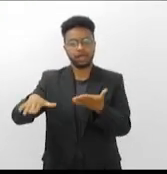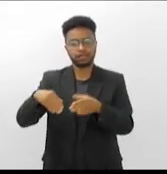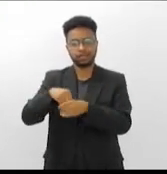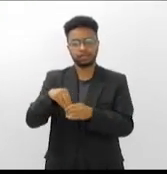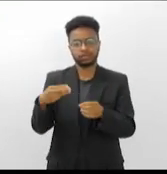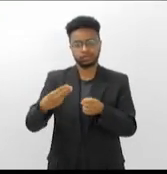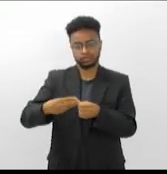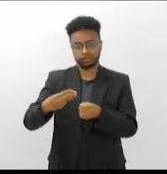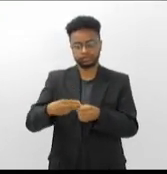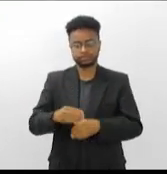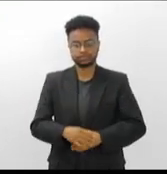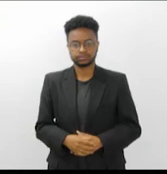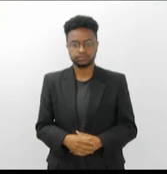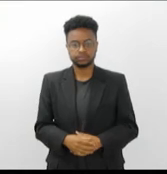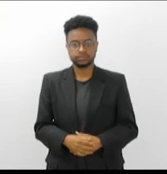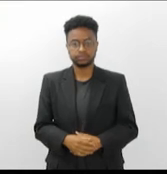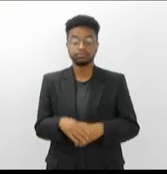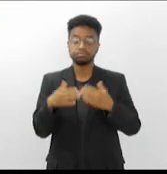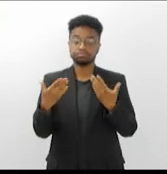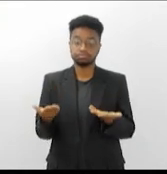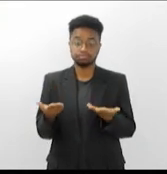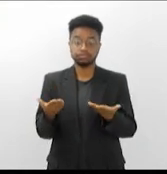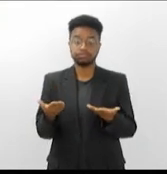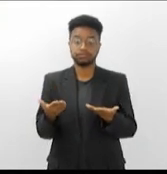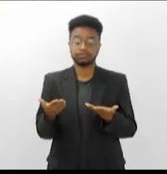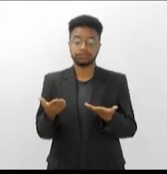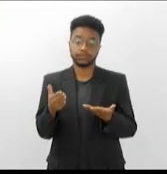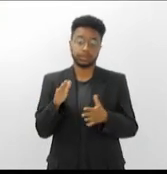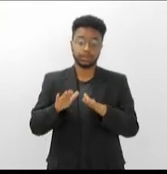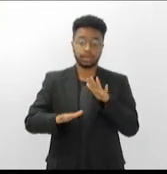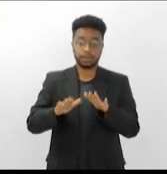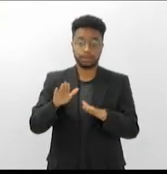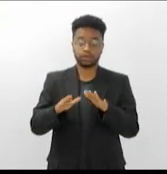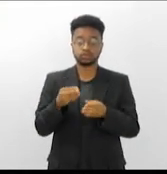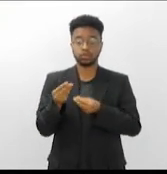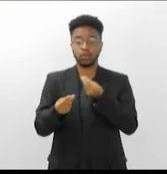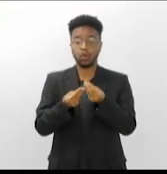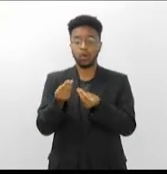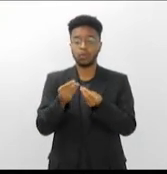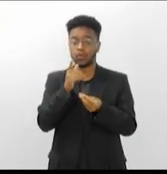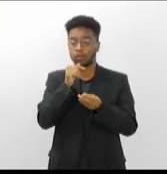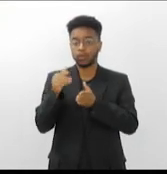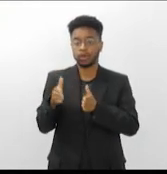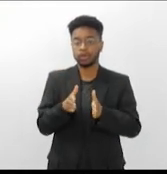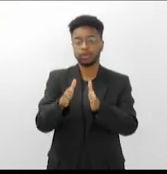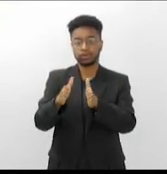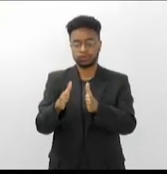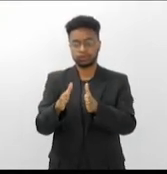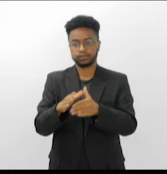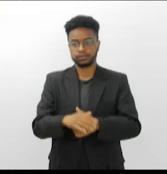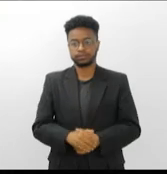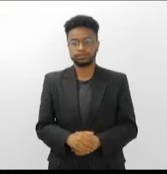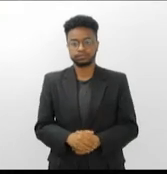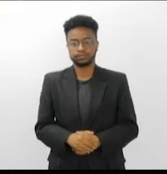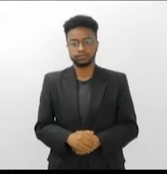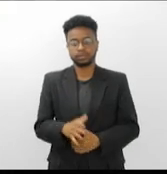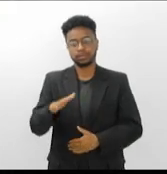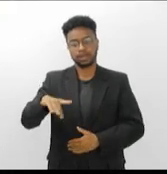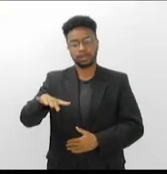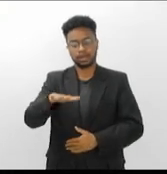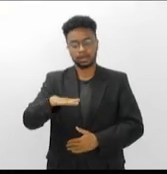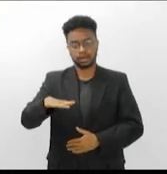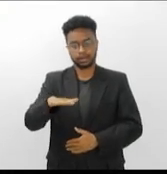município. E dependente, em parte, do fluxo de rios e mananciais da própria